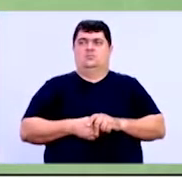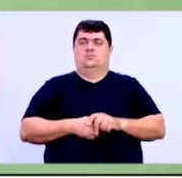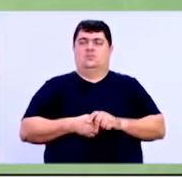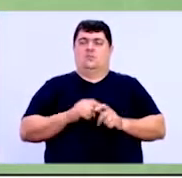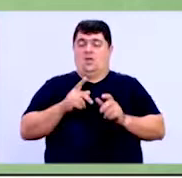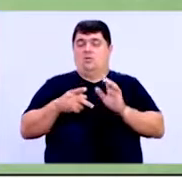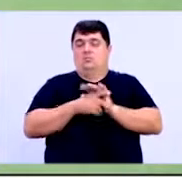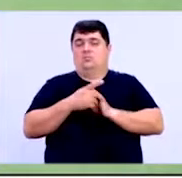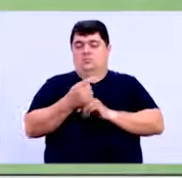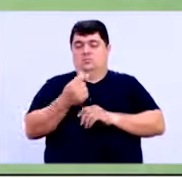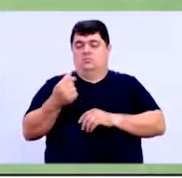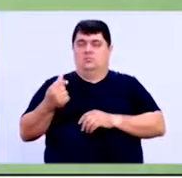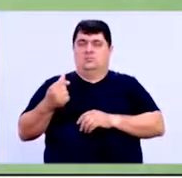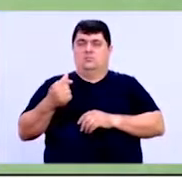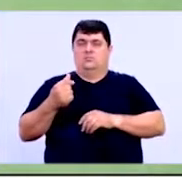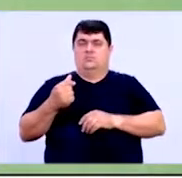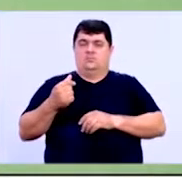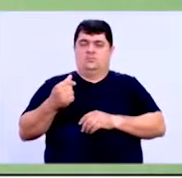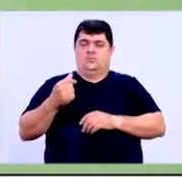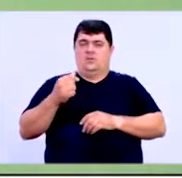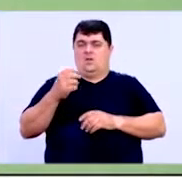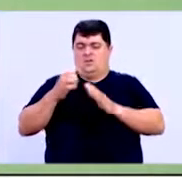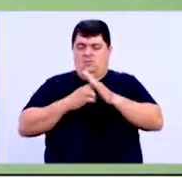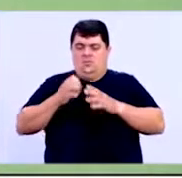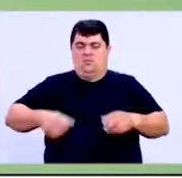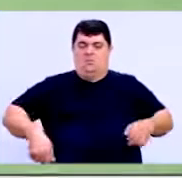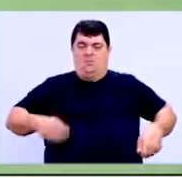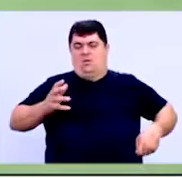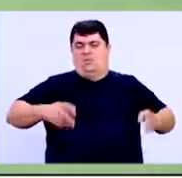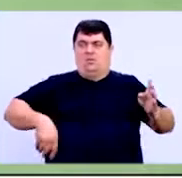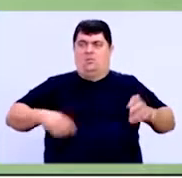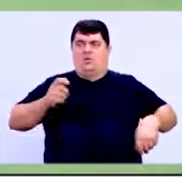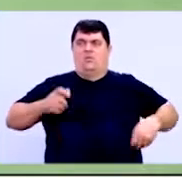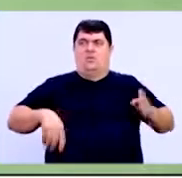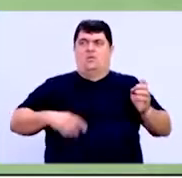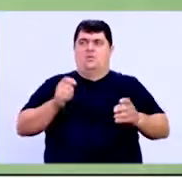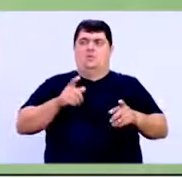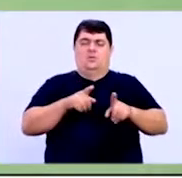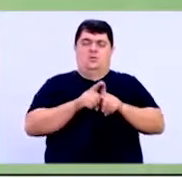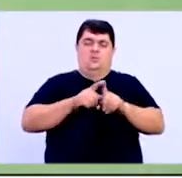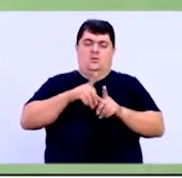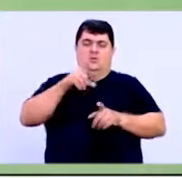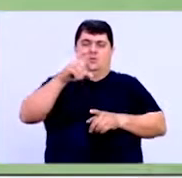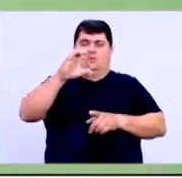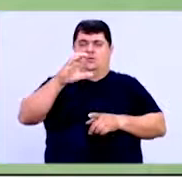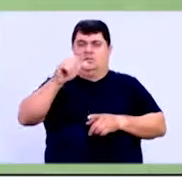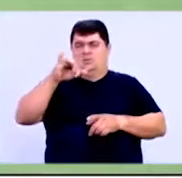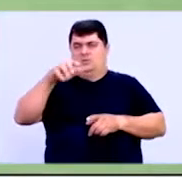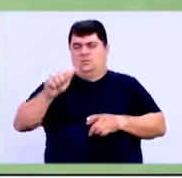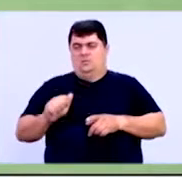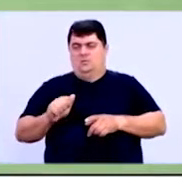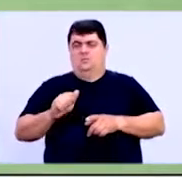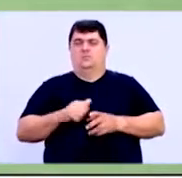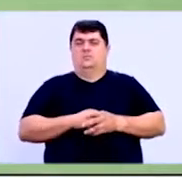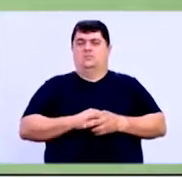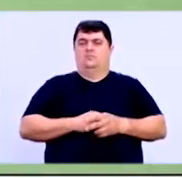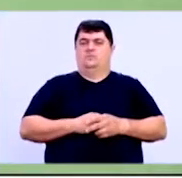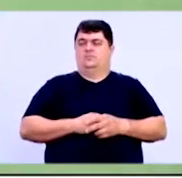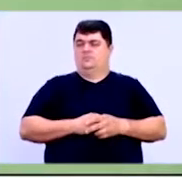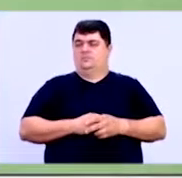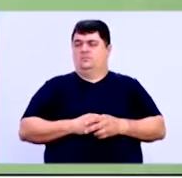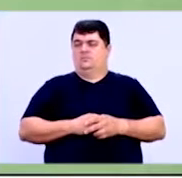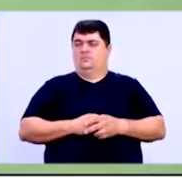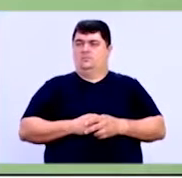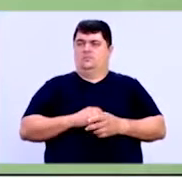Dinheiro dos cofres da empresa ou também do caixa da empresa. Constitui